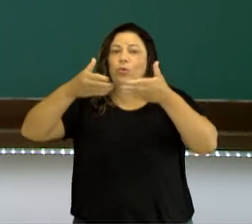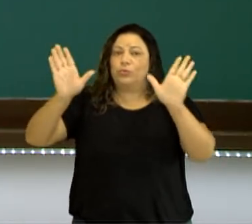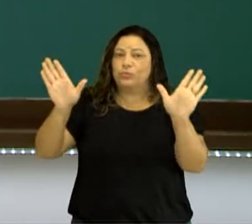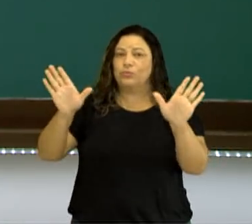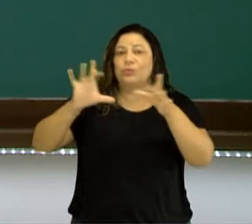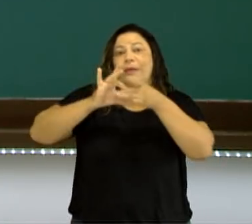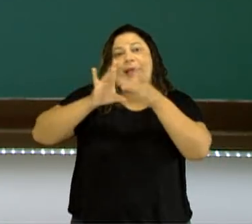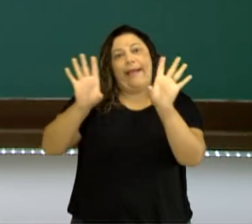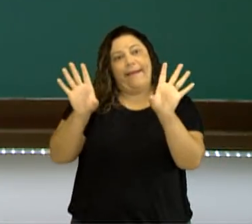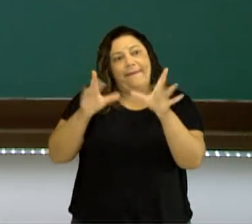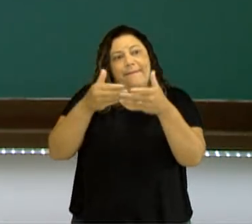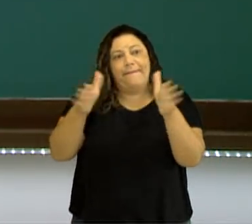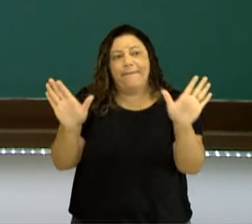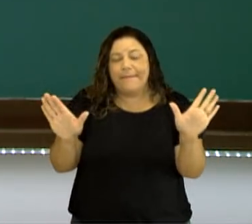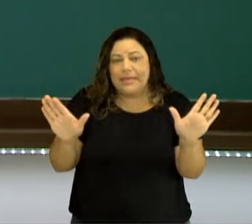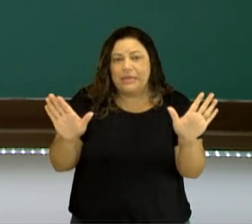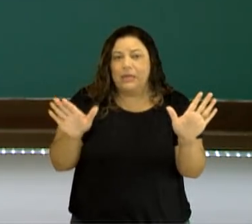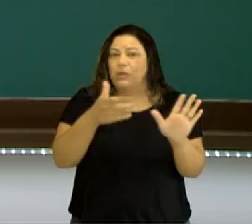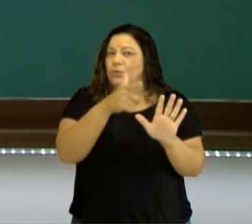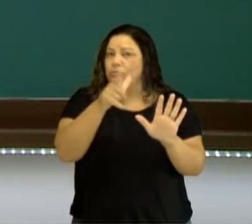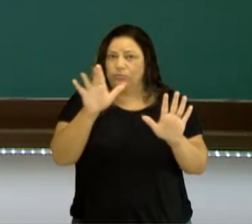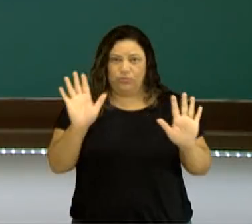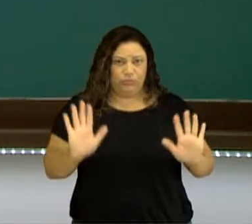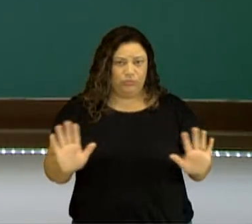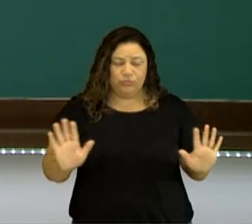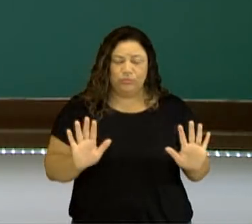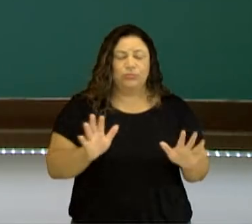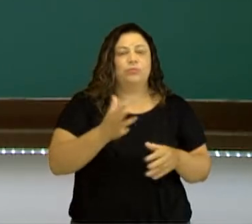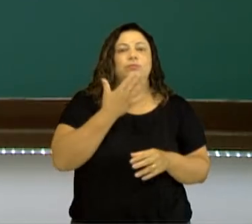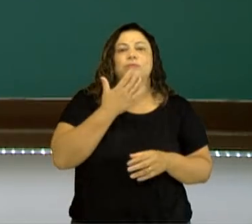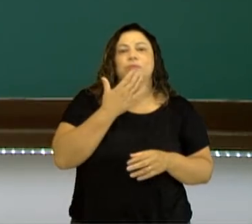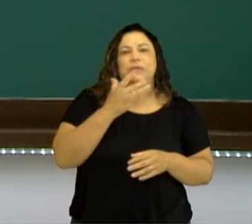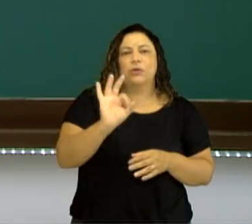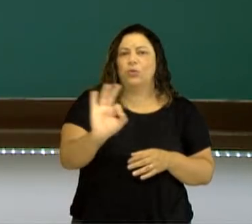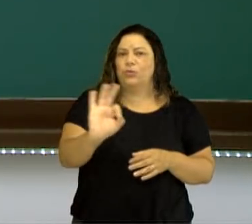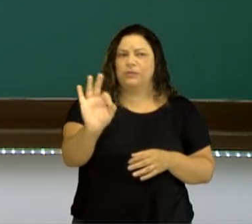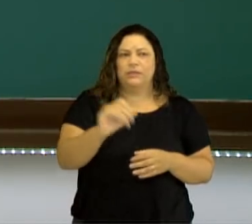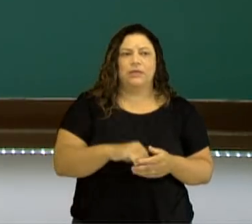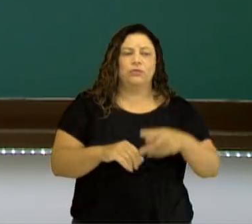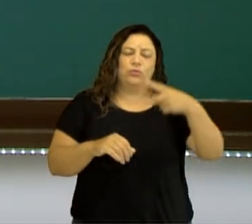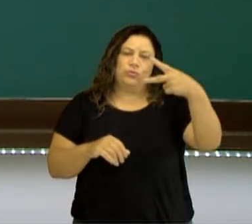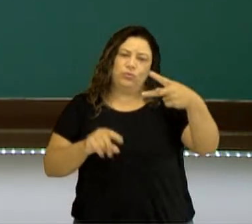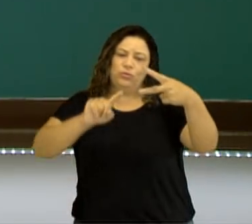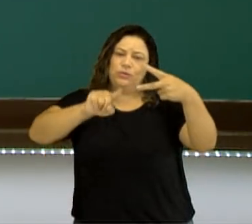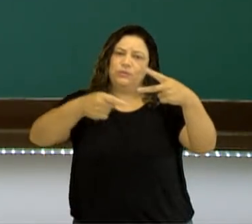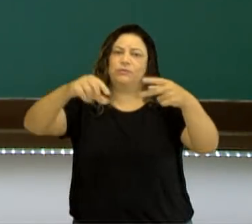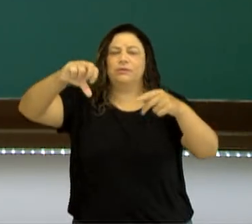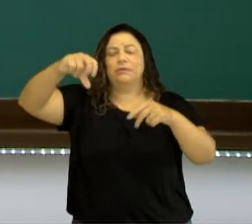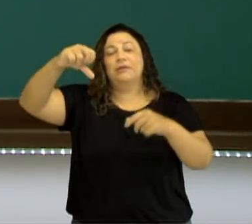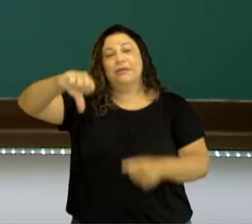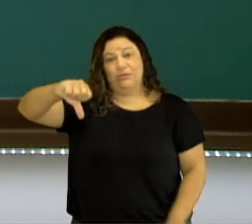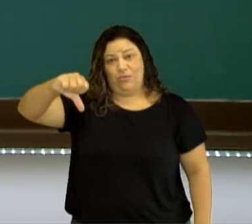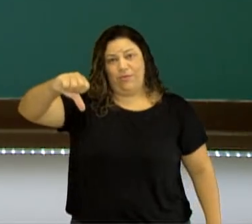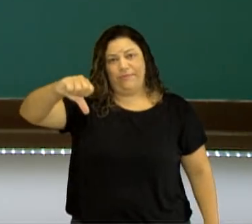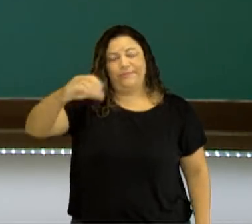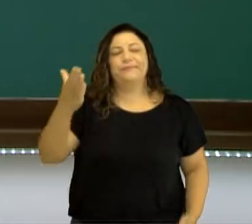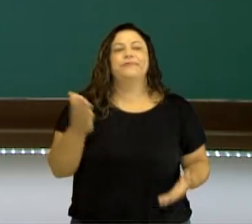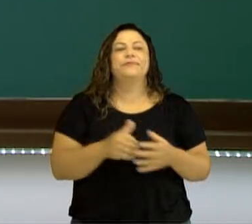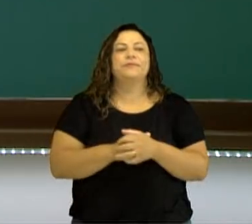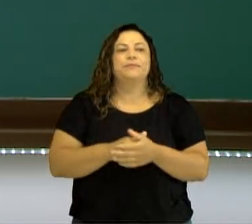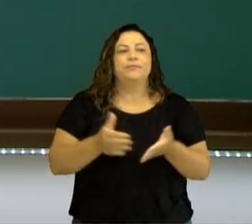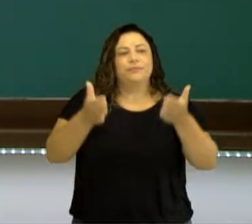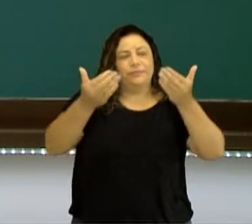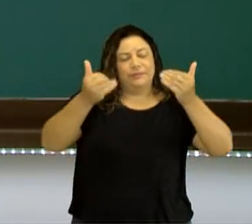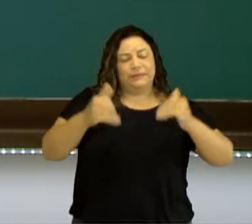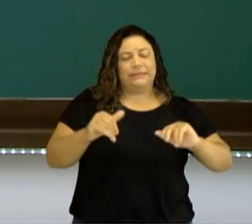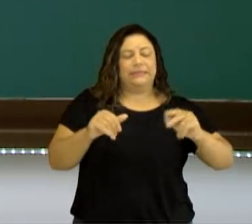aberta, não está pintada. Do 2 até o 9, também aberto em 9. Na interseção de dois